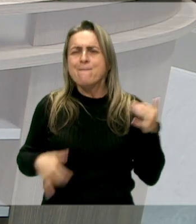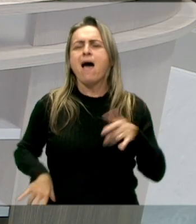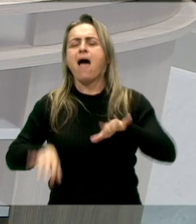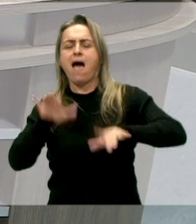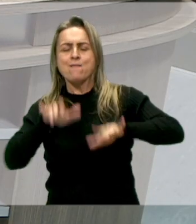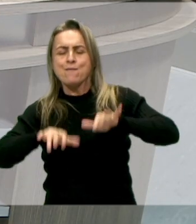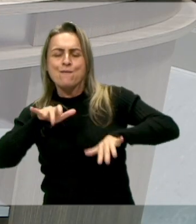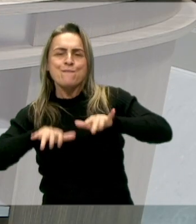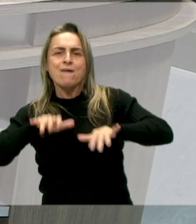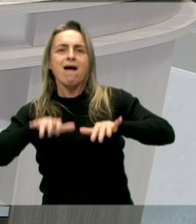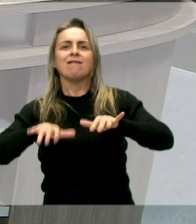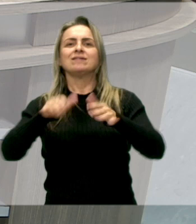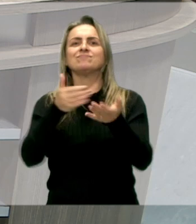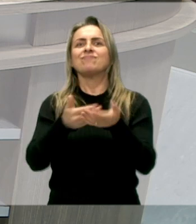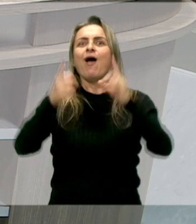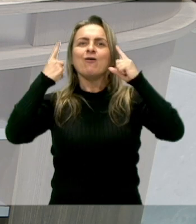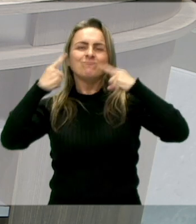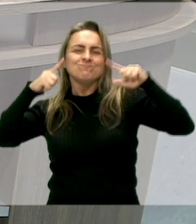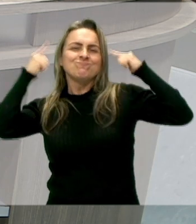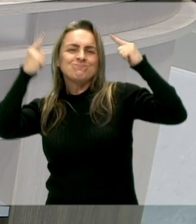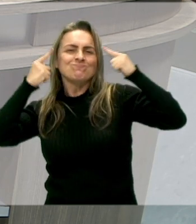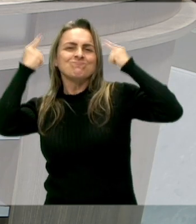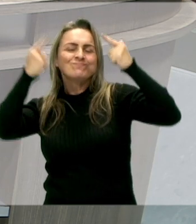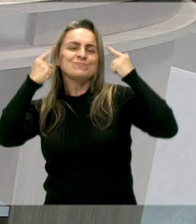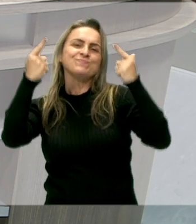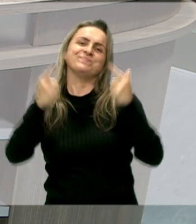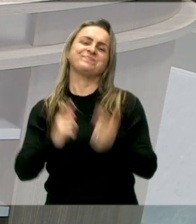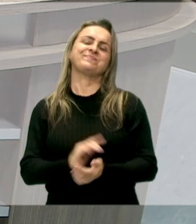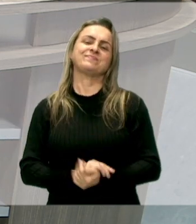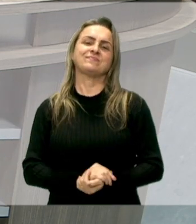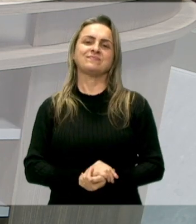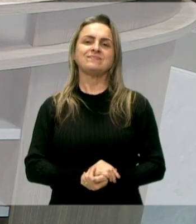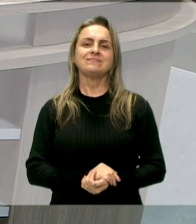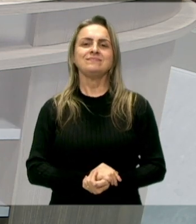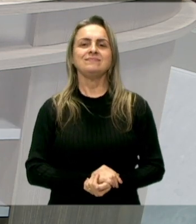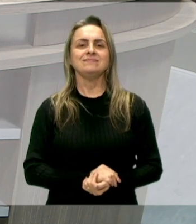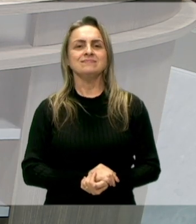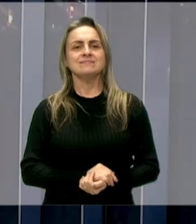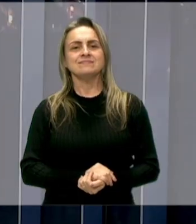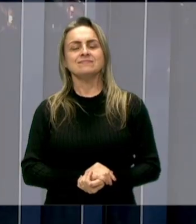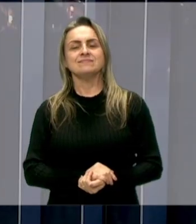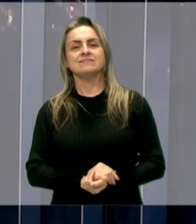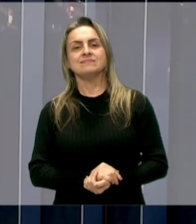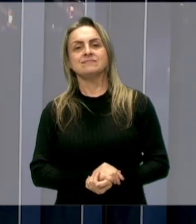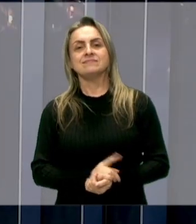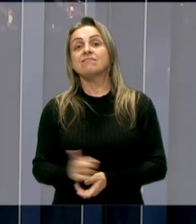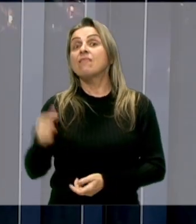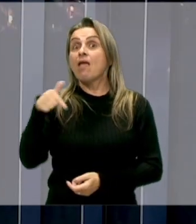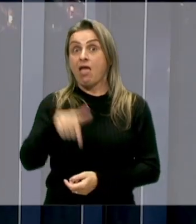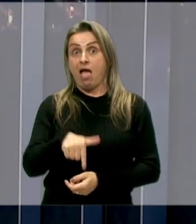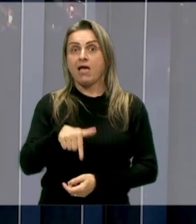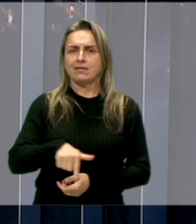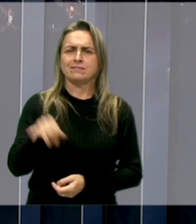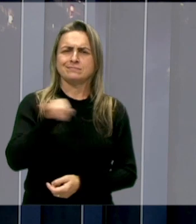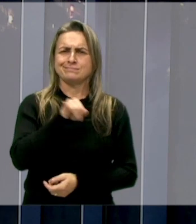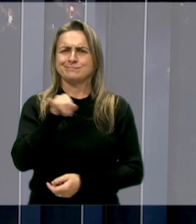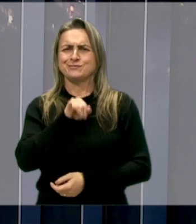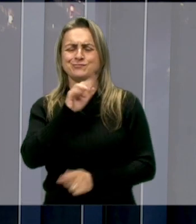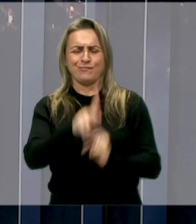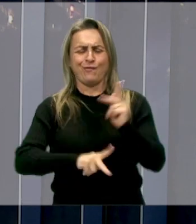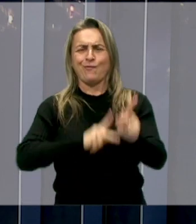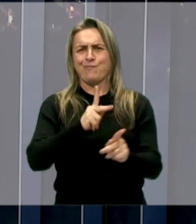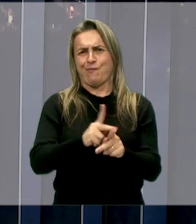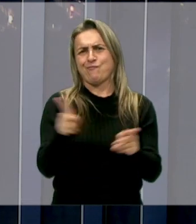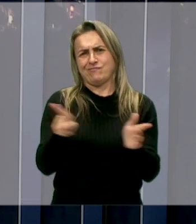Session, que eles começavam e depois a galera dava canja, então... Aqui em Itajaí, quem é daqui sabe, né, do que eu